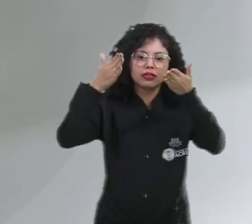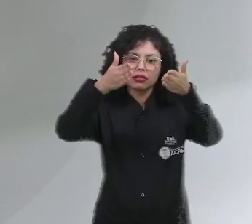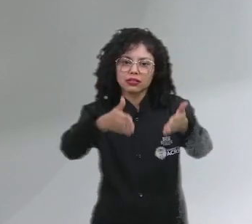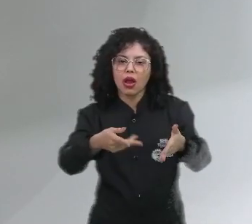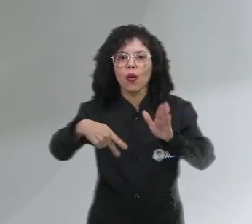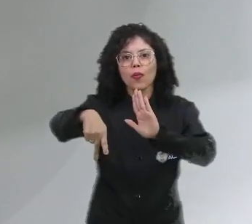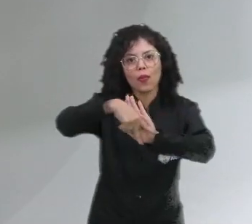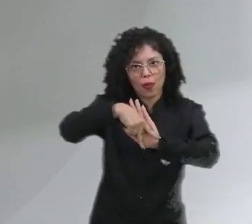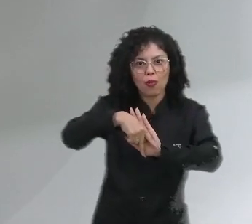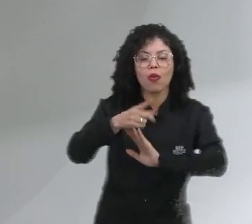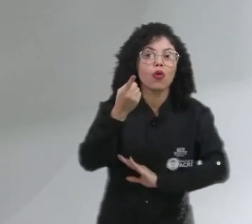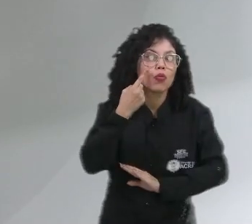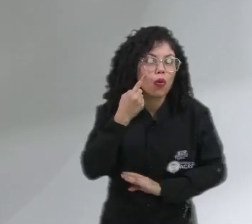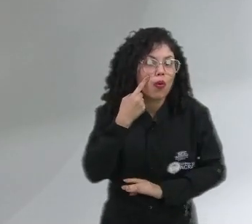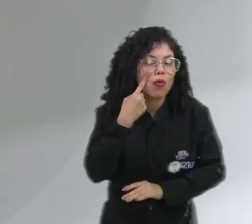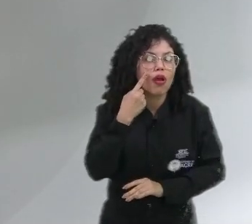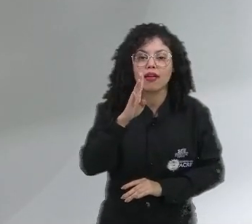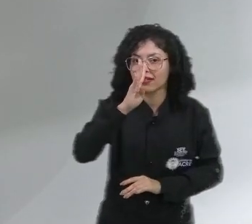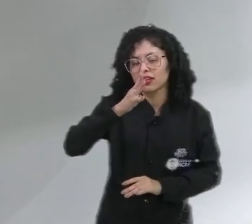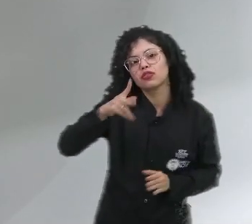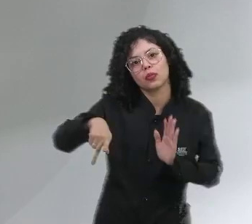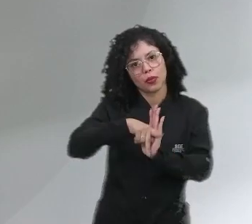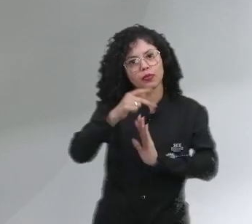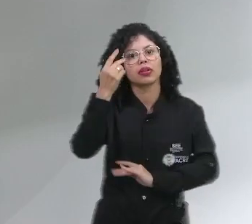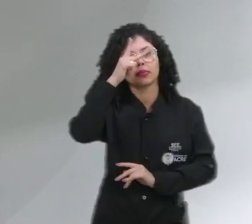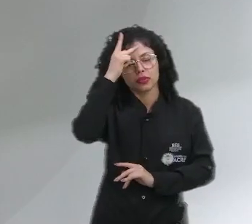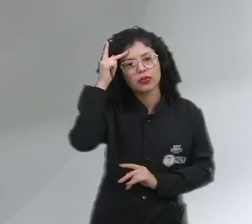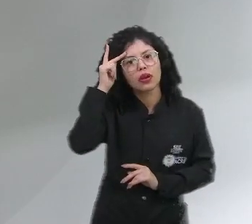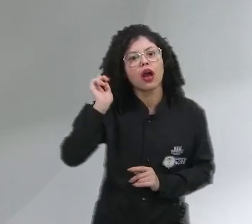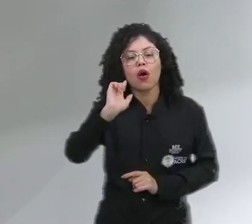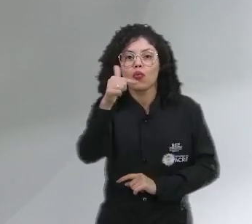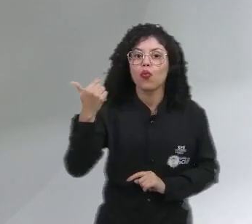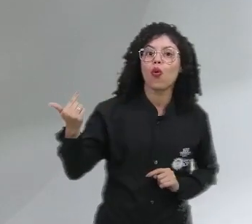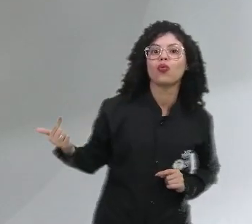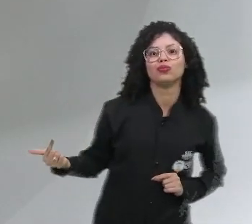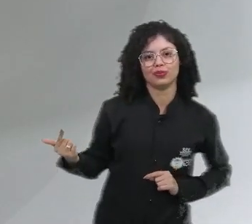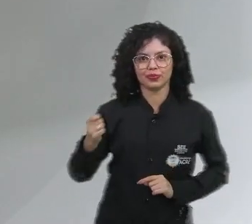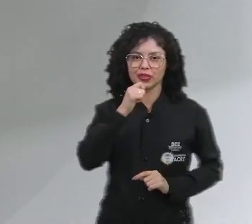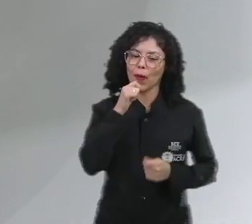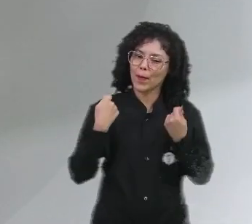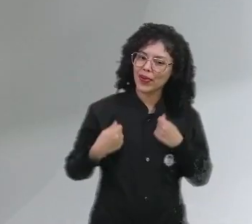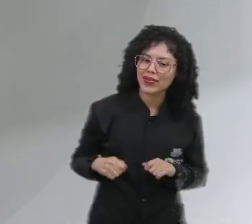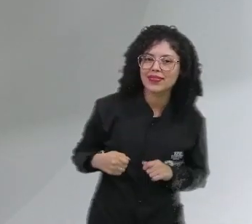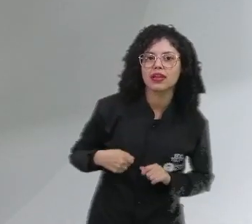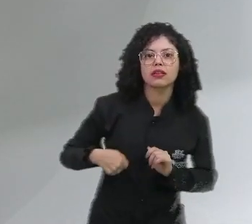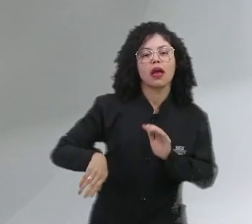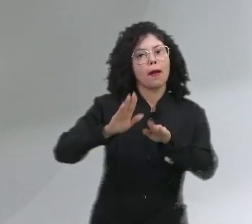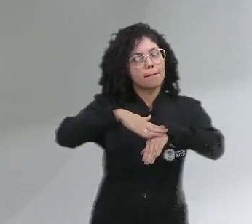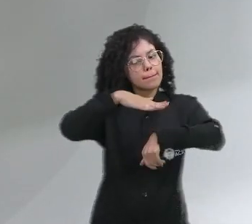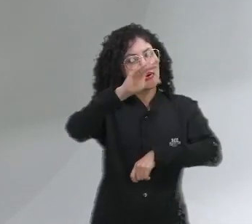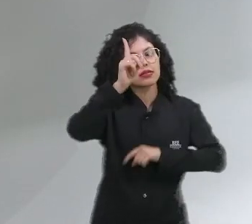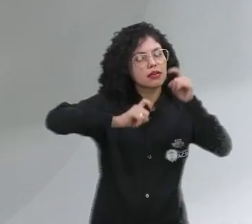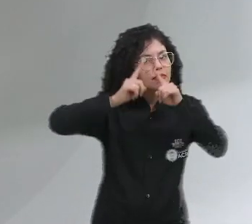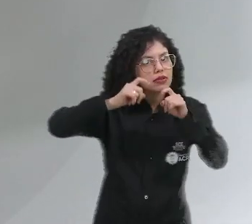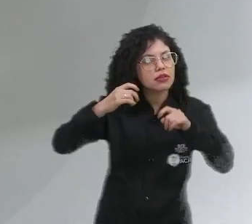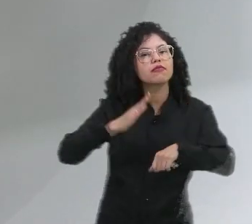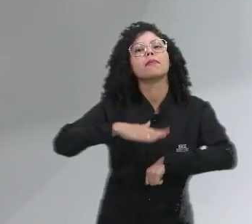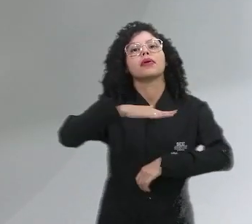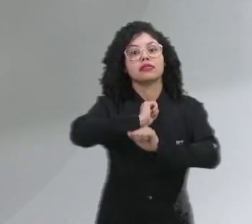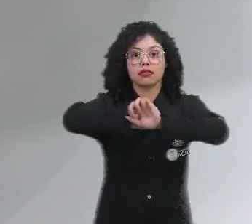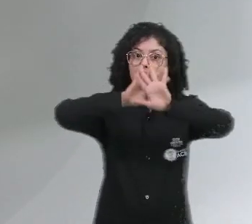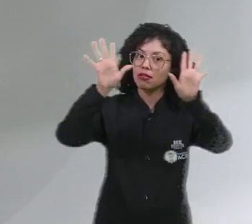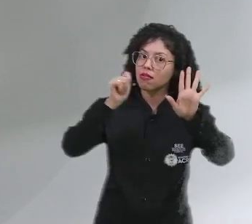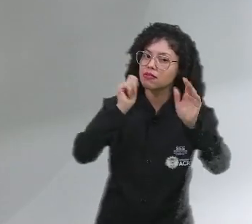direcionamento, depende do olhar, e aí, nesse caso, é o olhar do outro. Eu preciso ser o mais expressivo, o mais